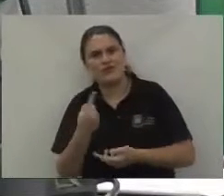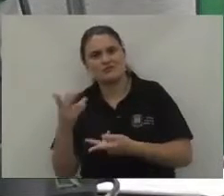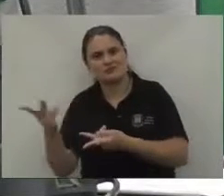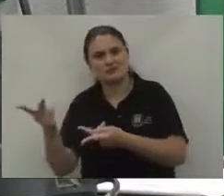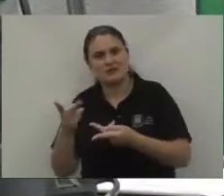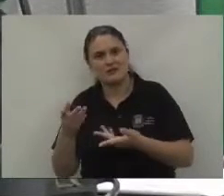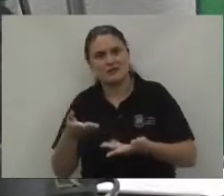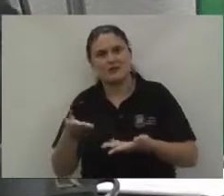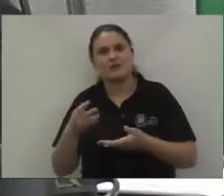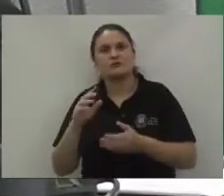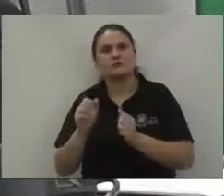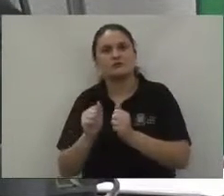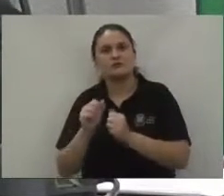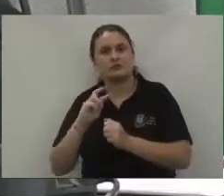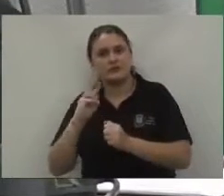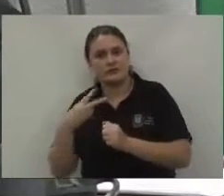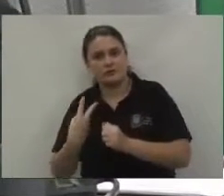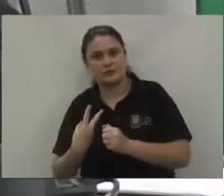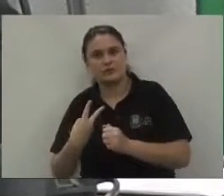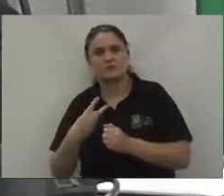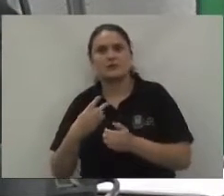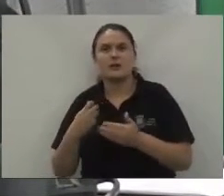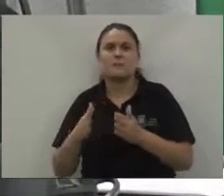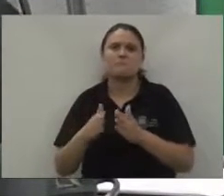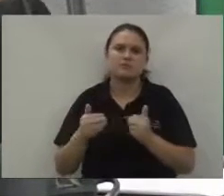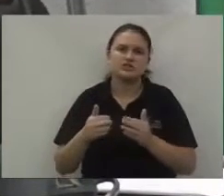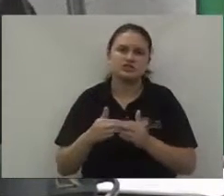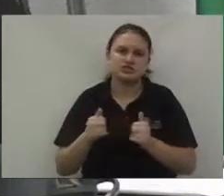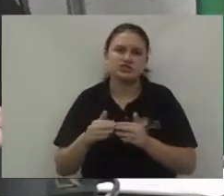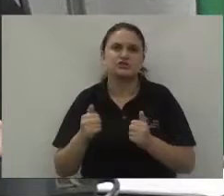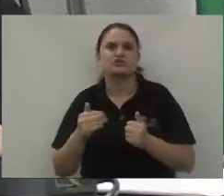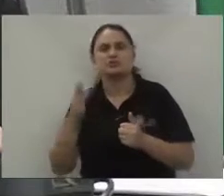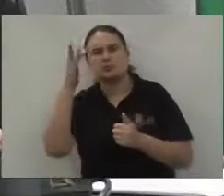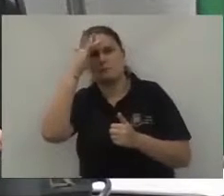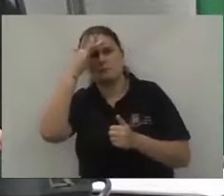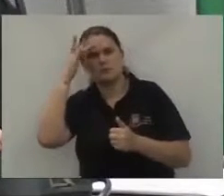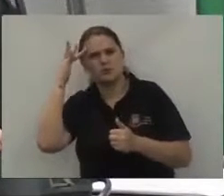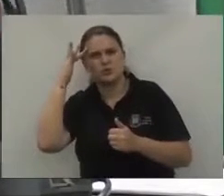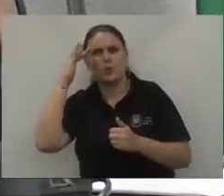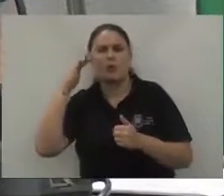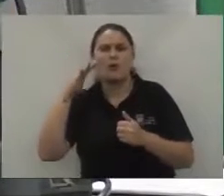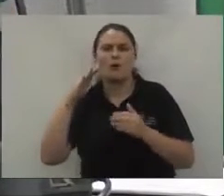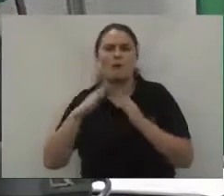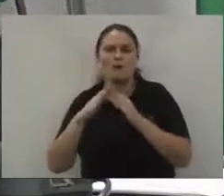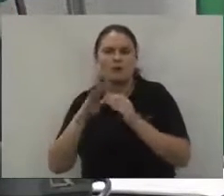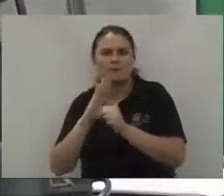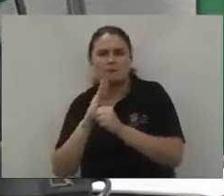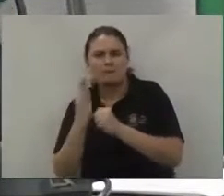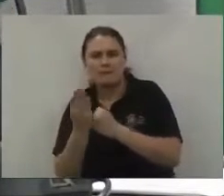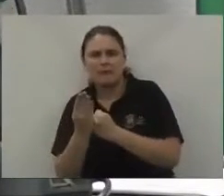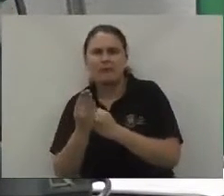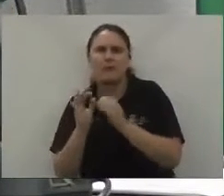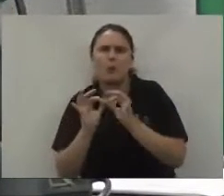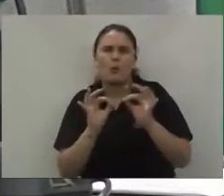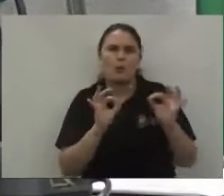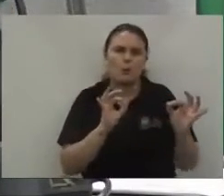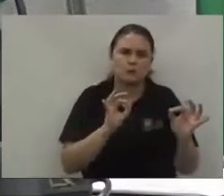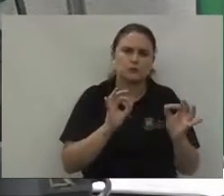recebendo com os vereadores alguns pedidos de alguns munícipes, principalmente das periferias, ou seja,